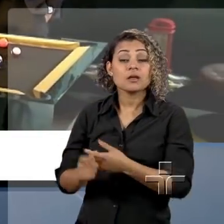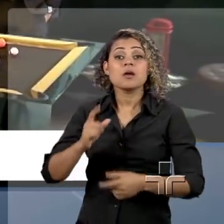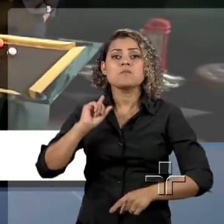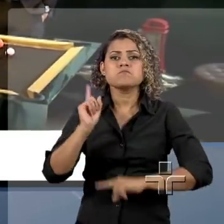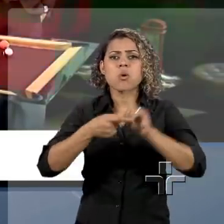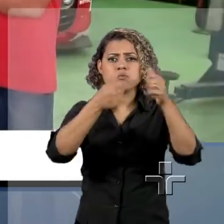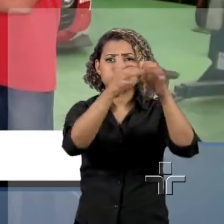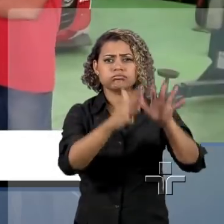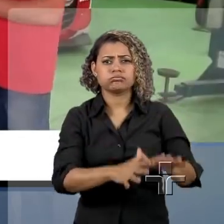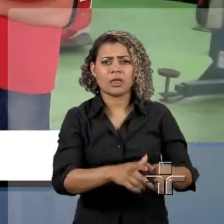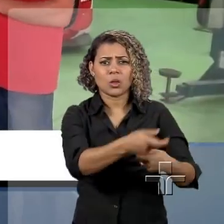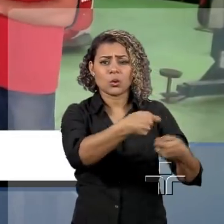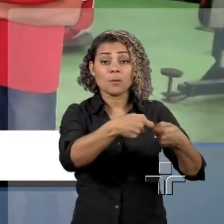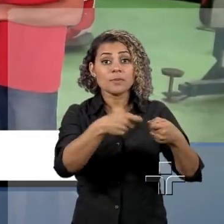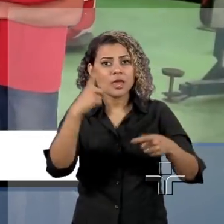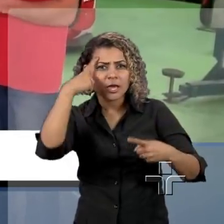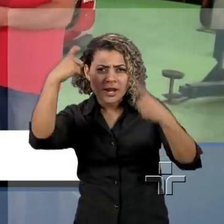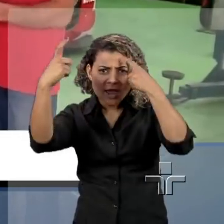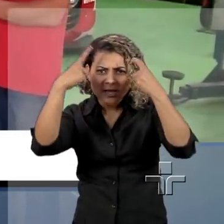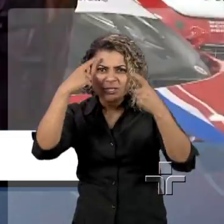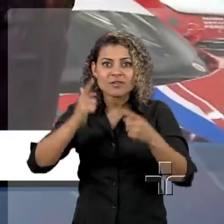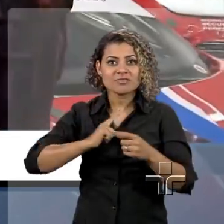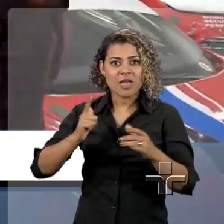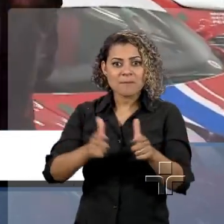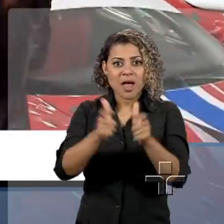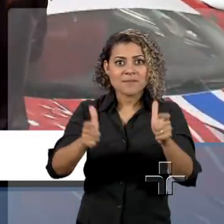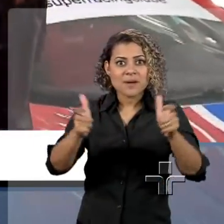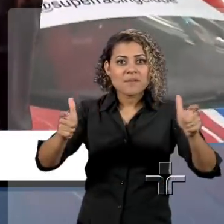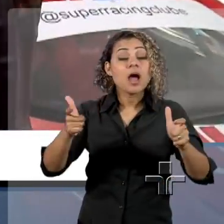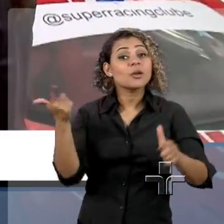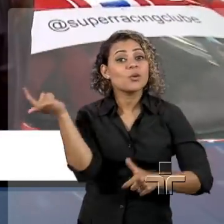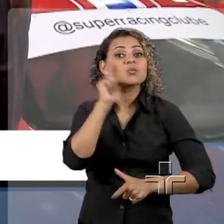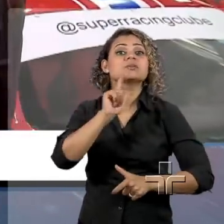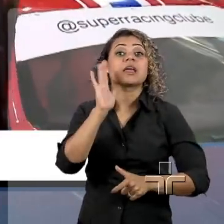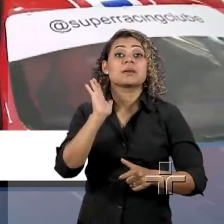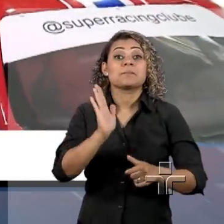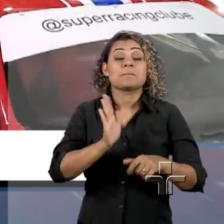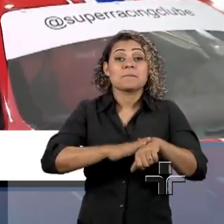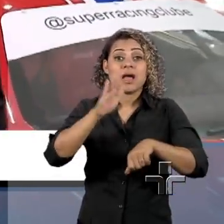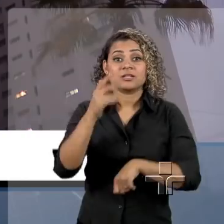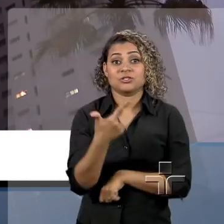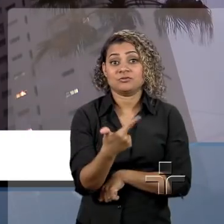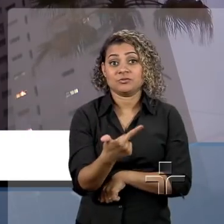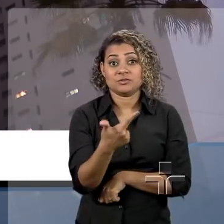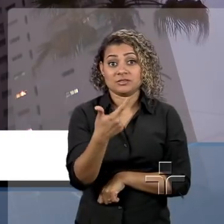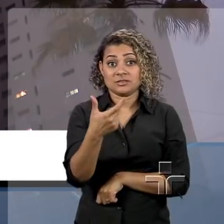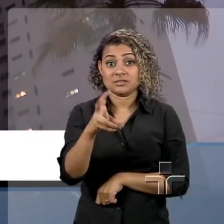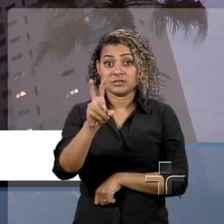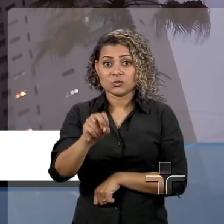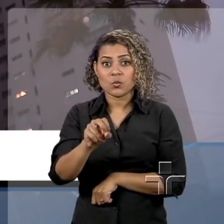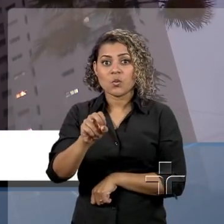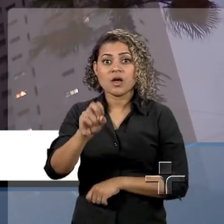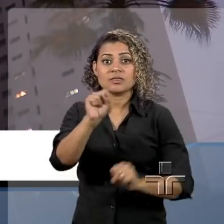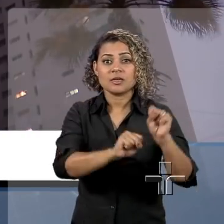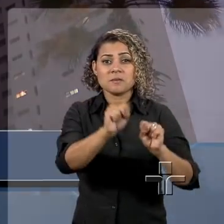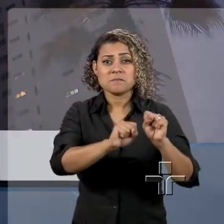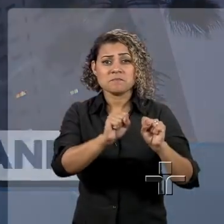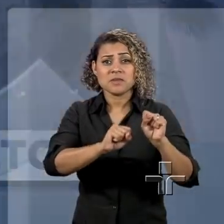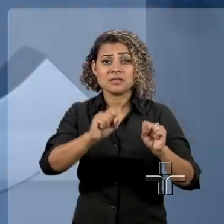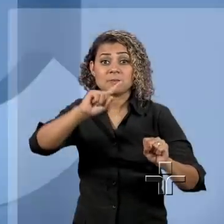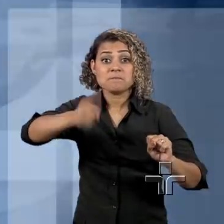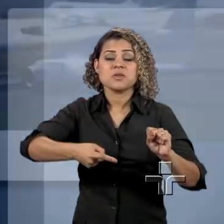crise, economia criativa segue em expansão e chega a mais de 250 mil empresas no